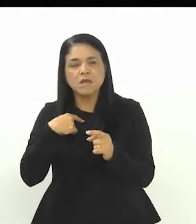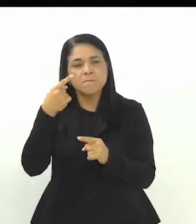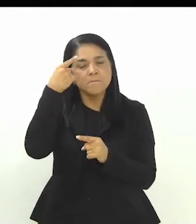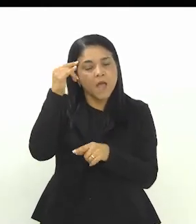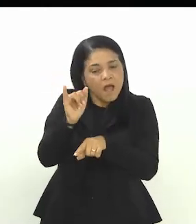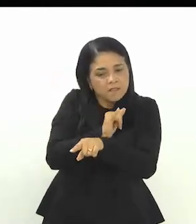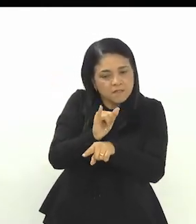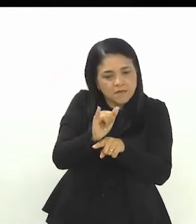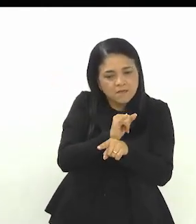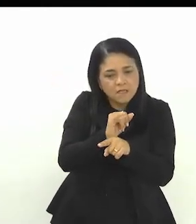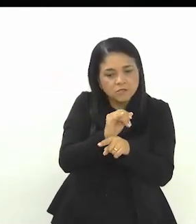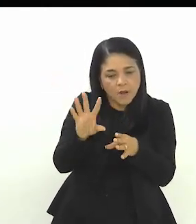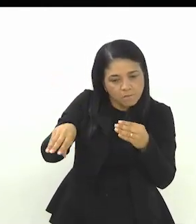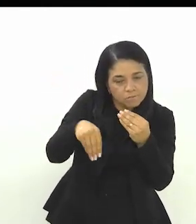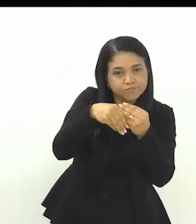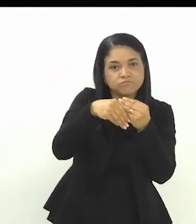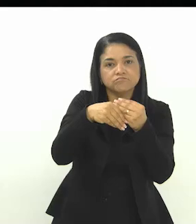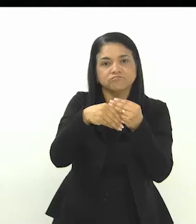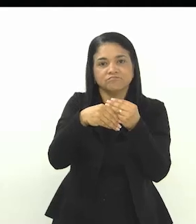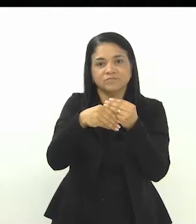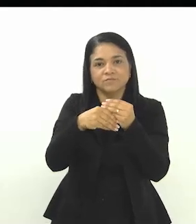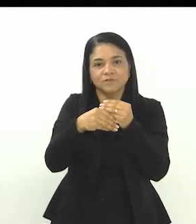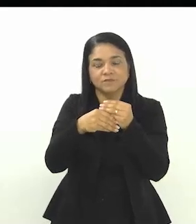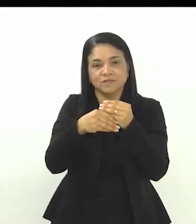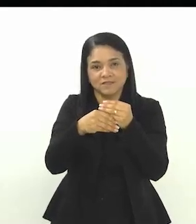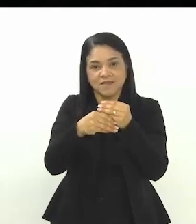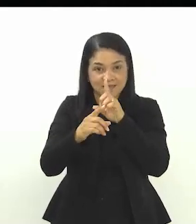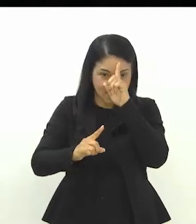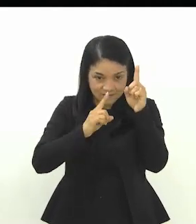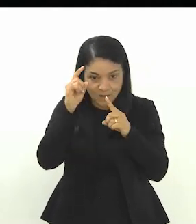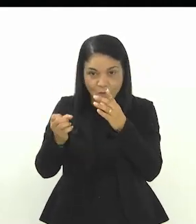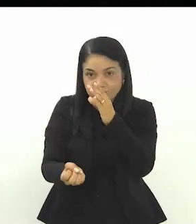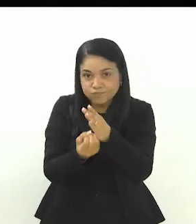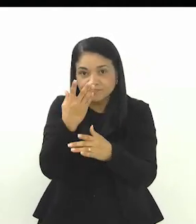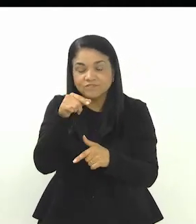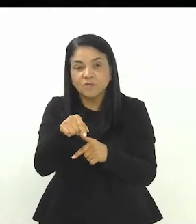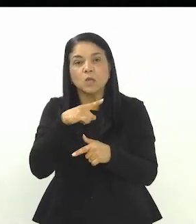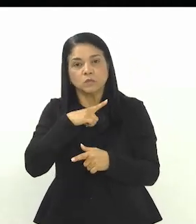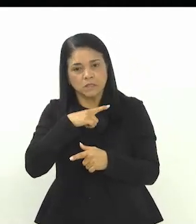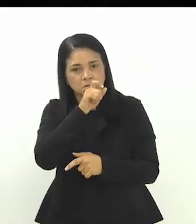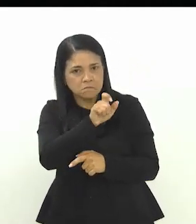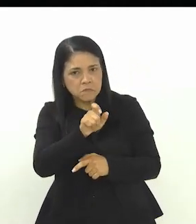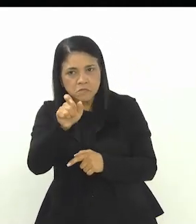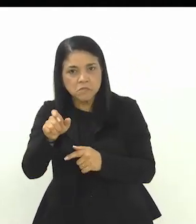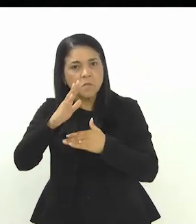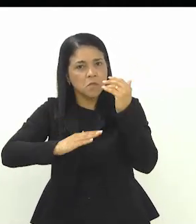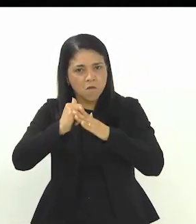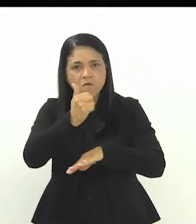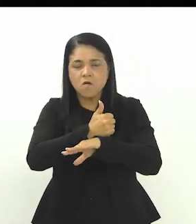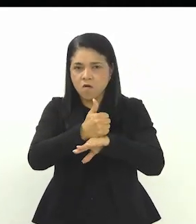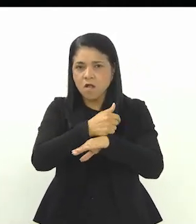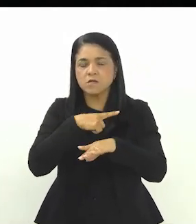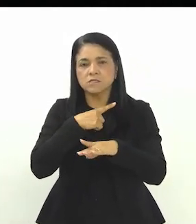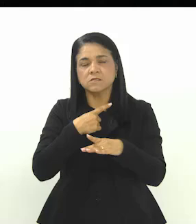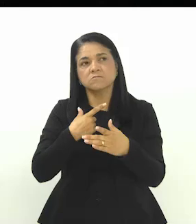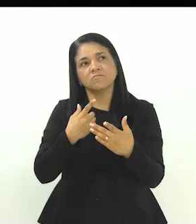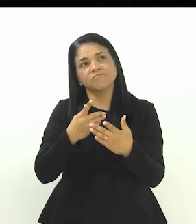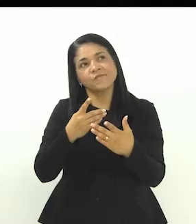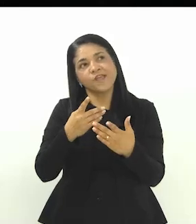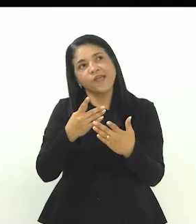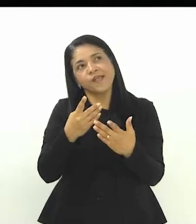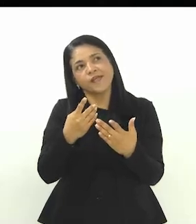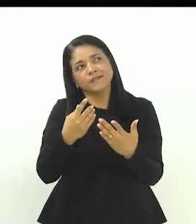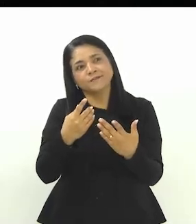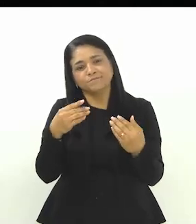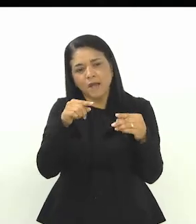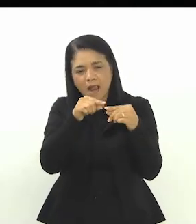poder inserir naquela criação dele. E eu tenho carnavalescos que realmente, eu não vou dizer que são contra,